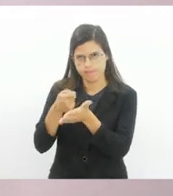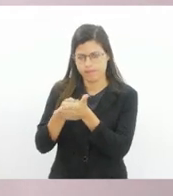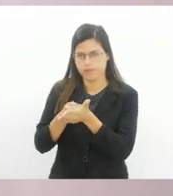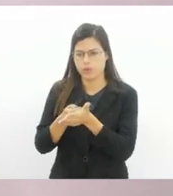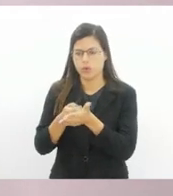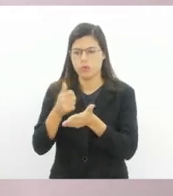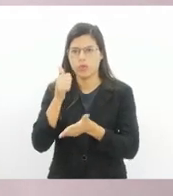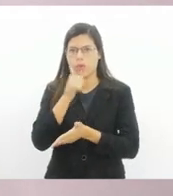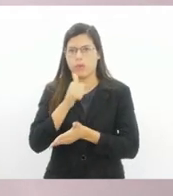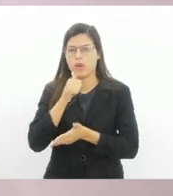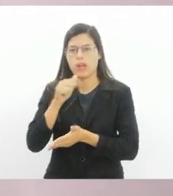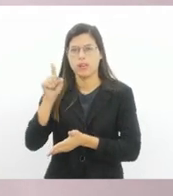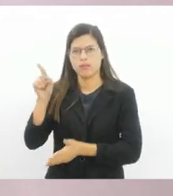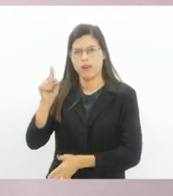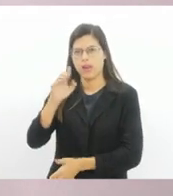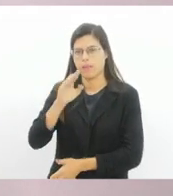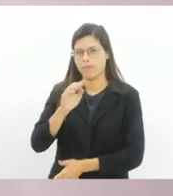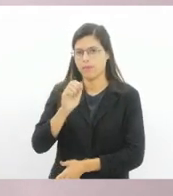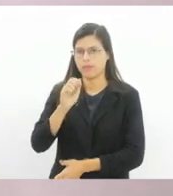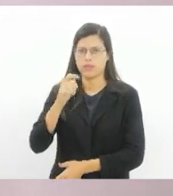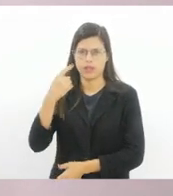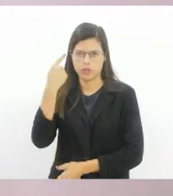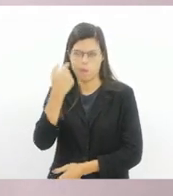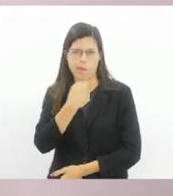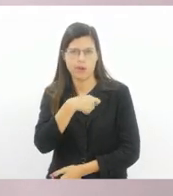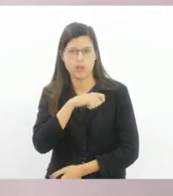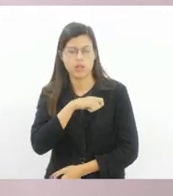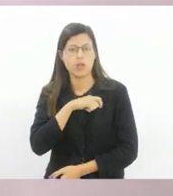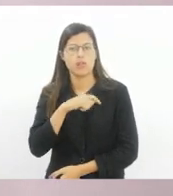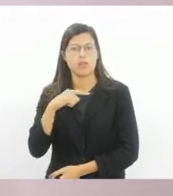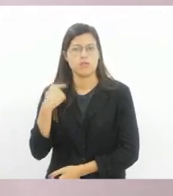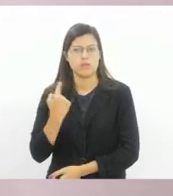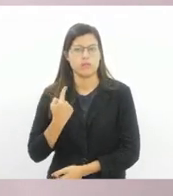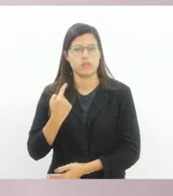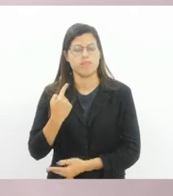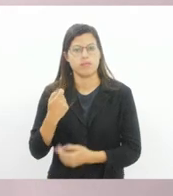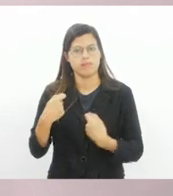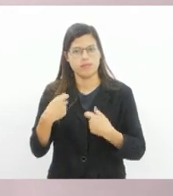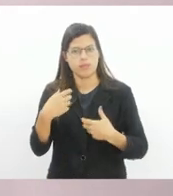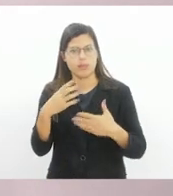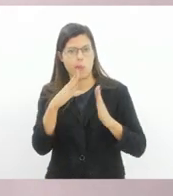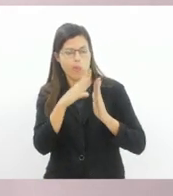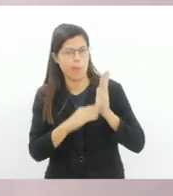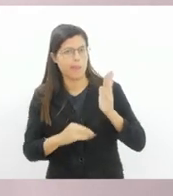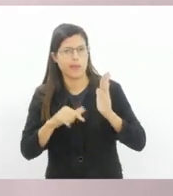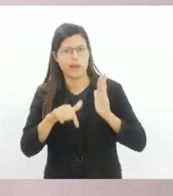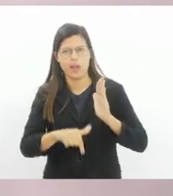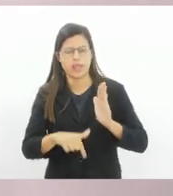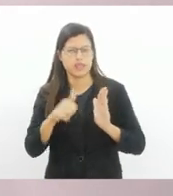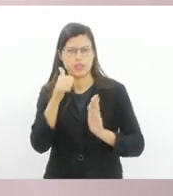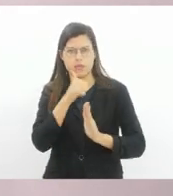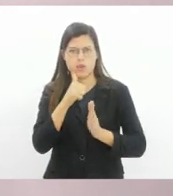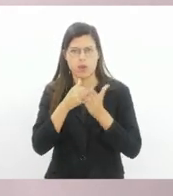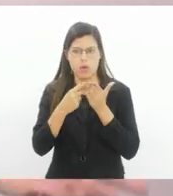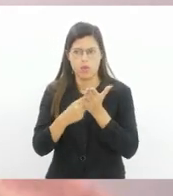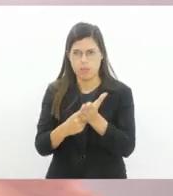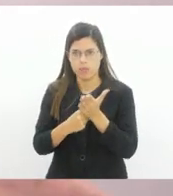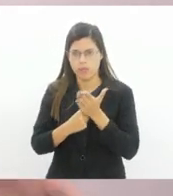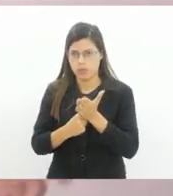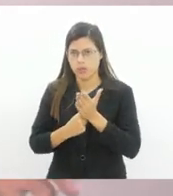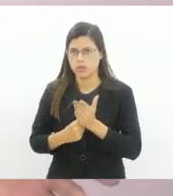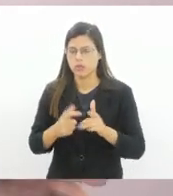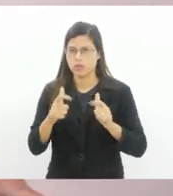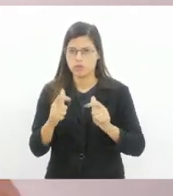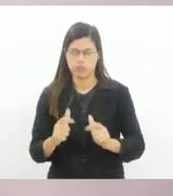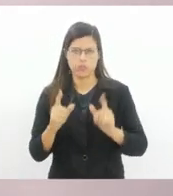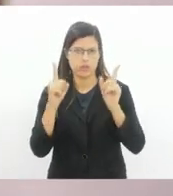em Barcelona. Então, a gente também se inspirar nessas mulheres que se comprometem em lugares tão difíceis